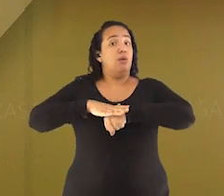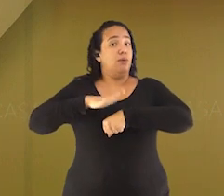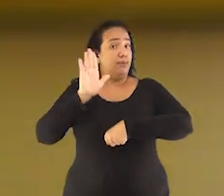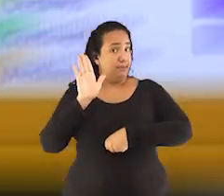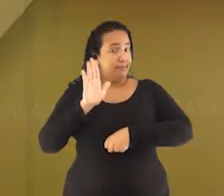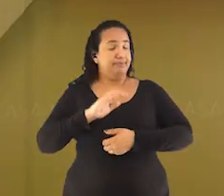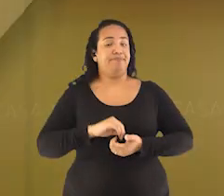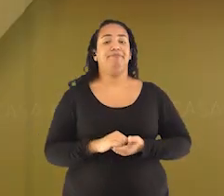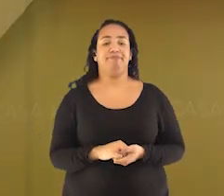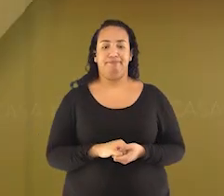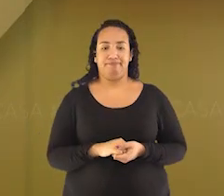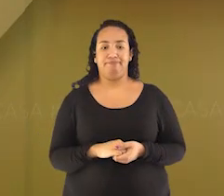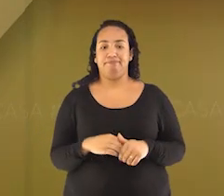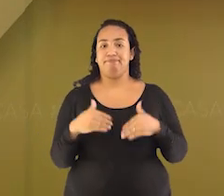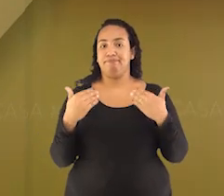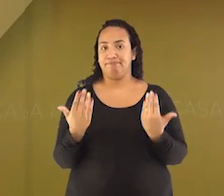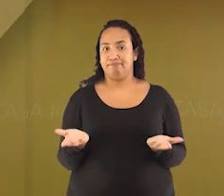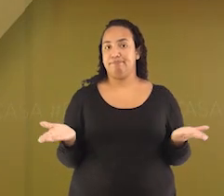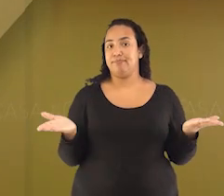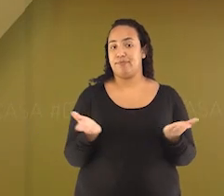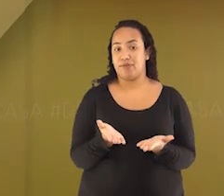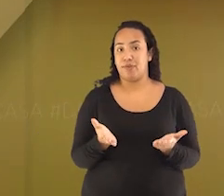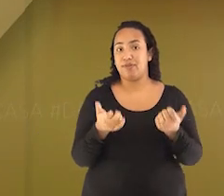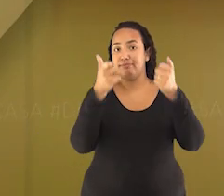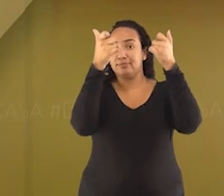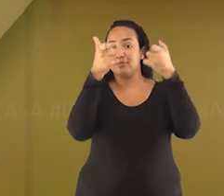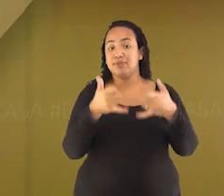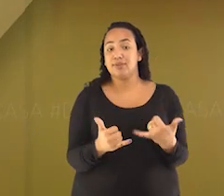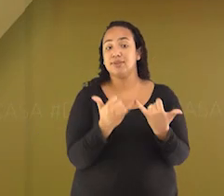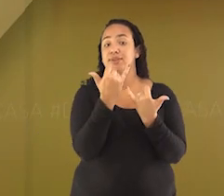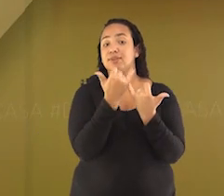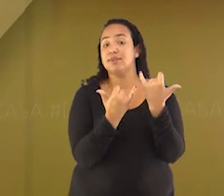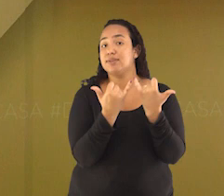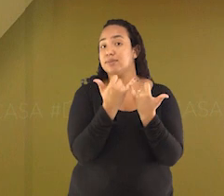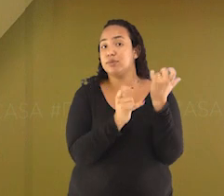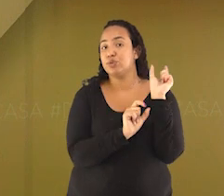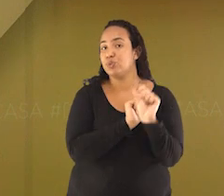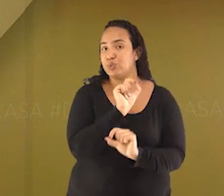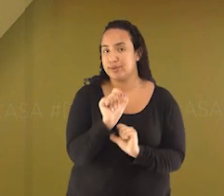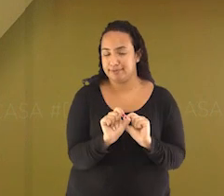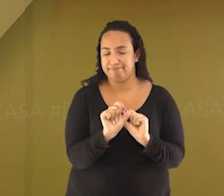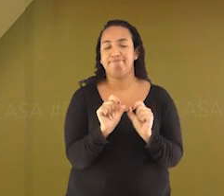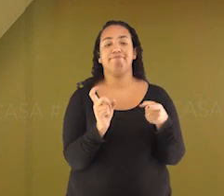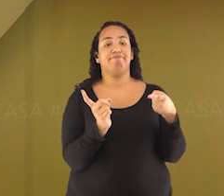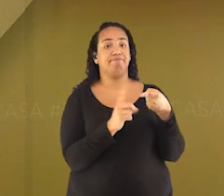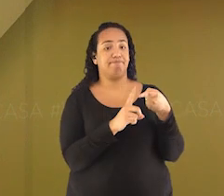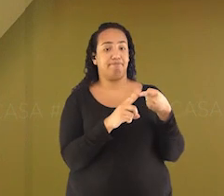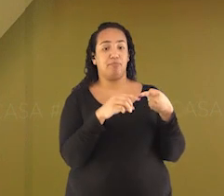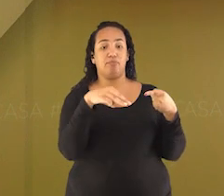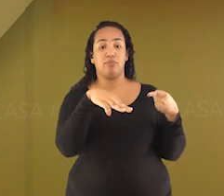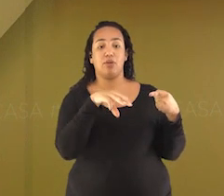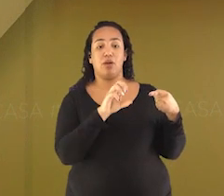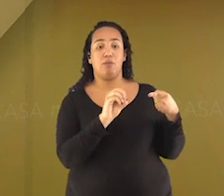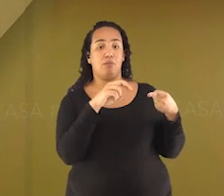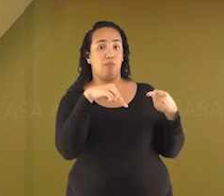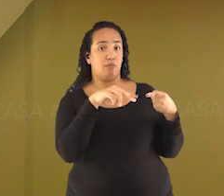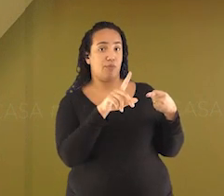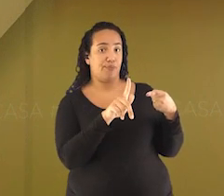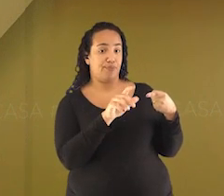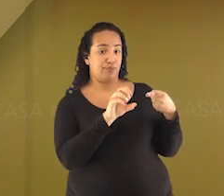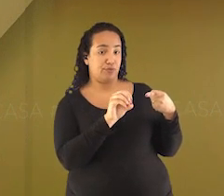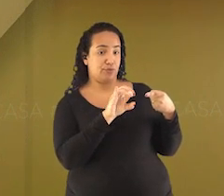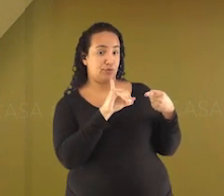povo. Agora, falando de semelhanças e não de diferenças. Os mongóis são um povo de origem asiática que,